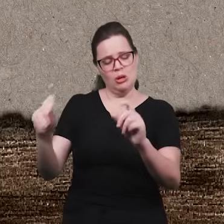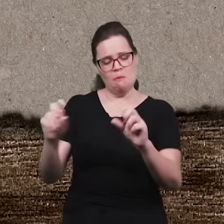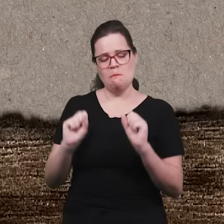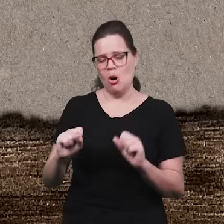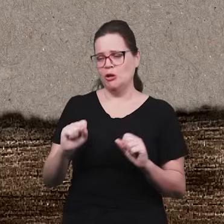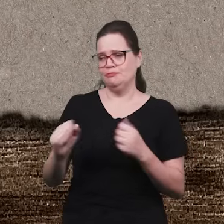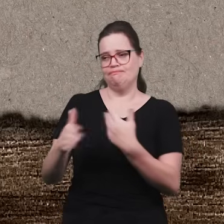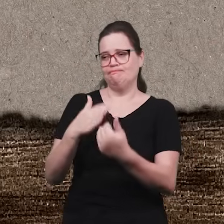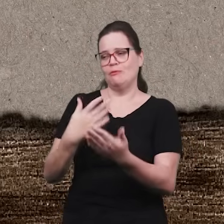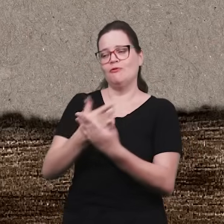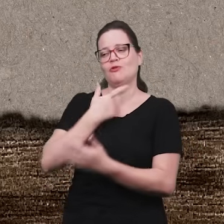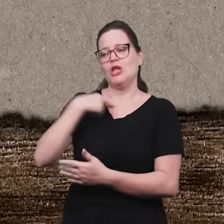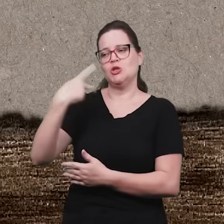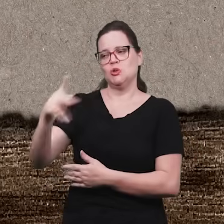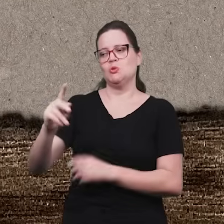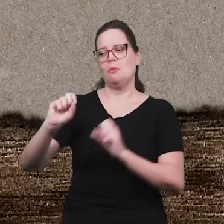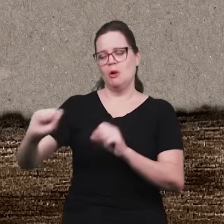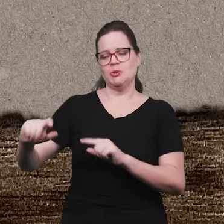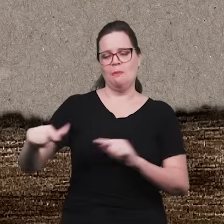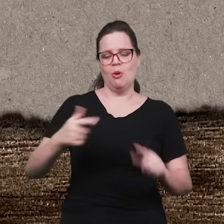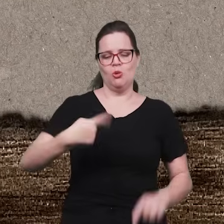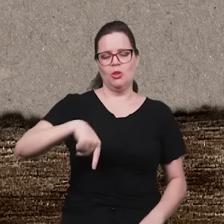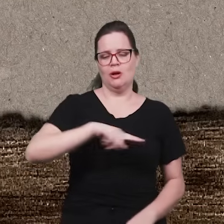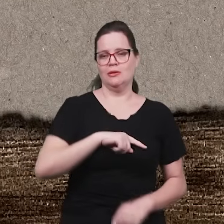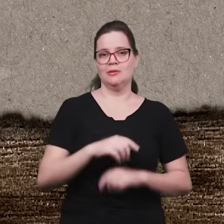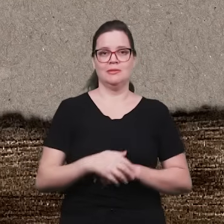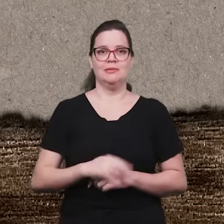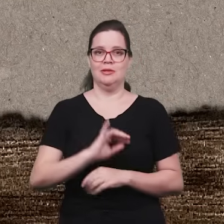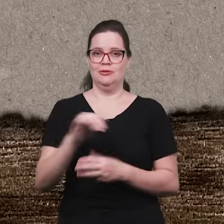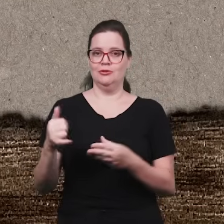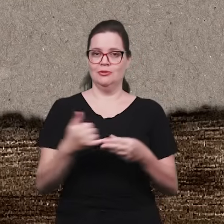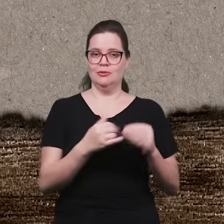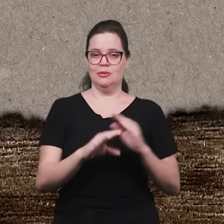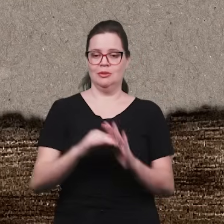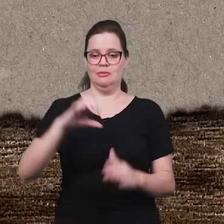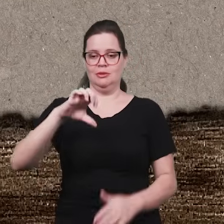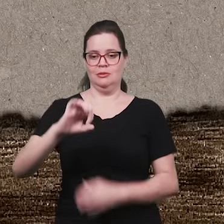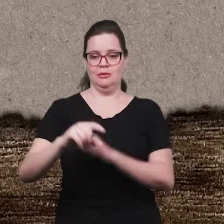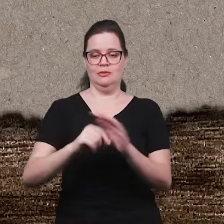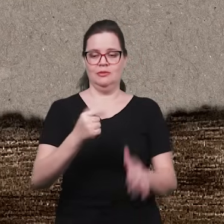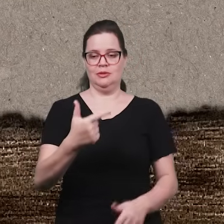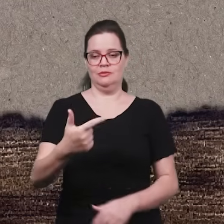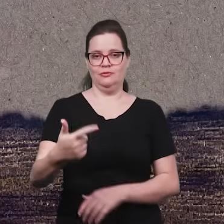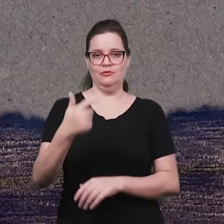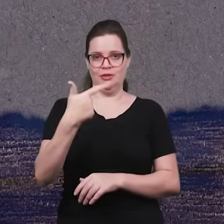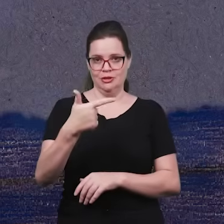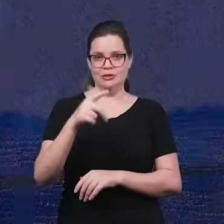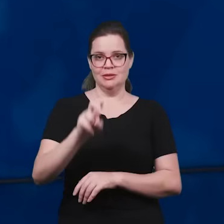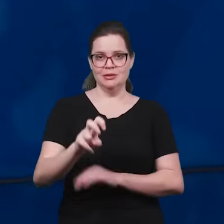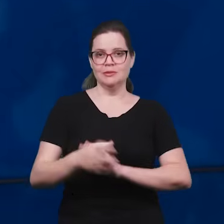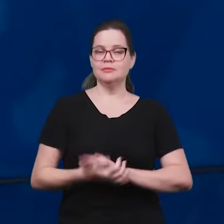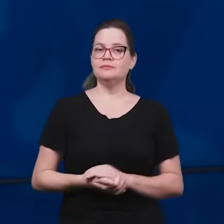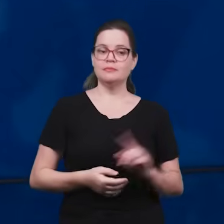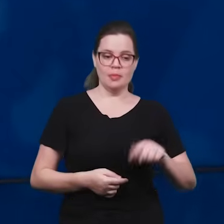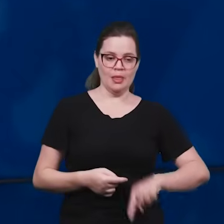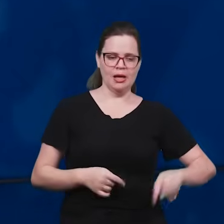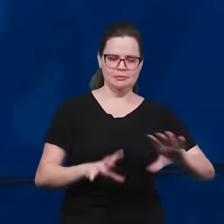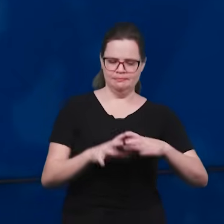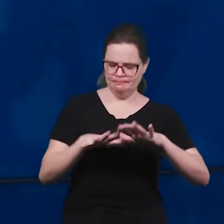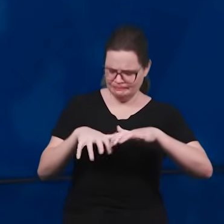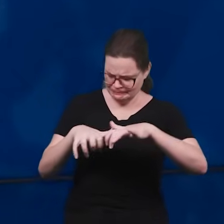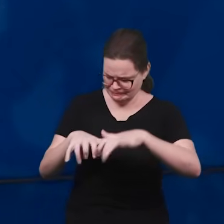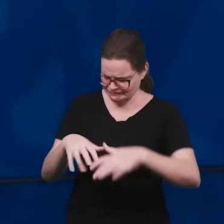faça." Josué capítulo 9, versículo 25. Assim, desta forma, eles confessaram a